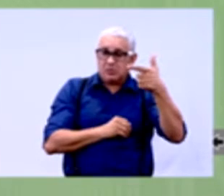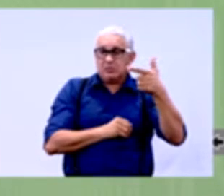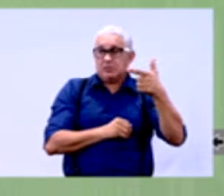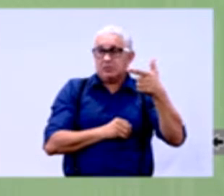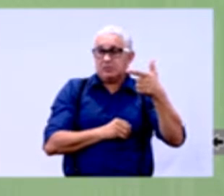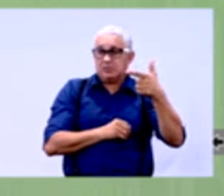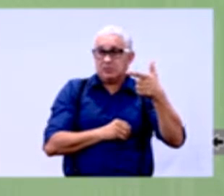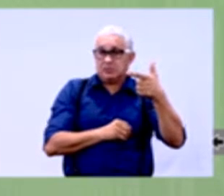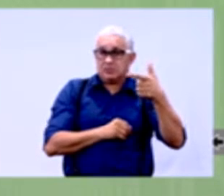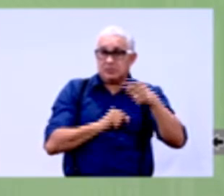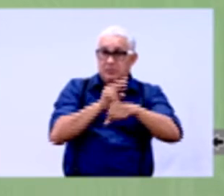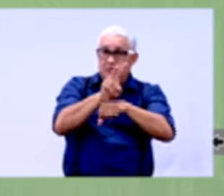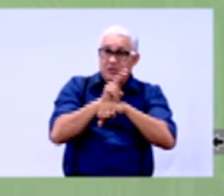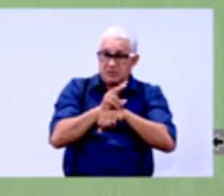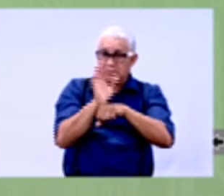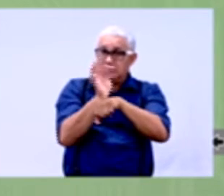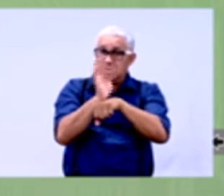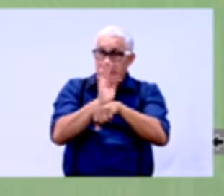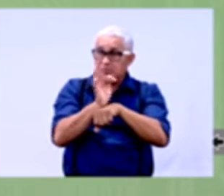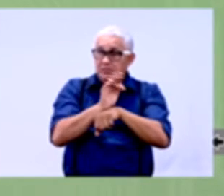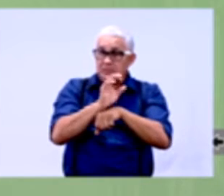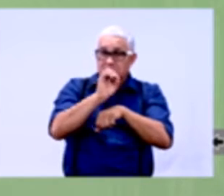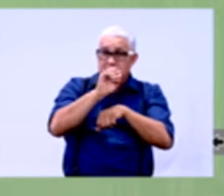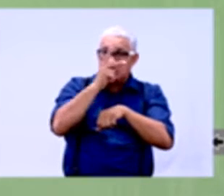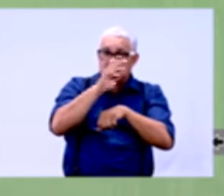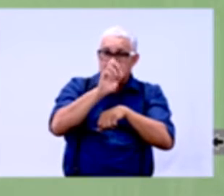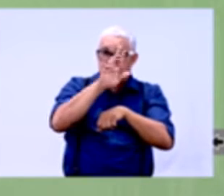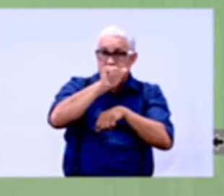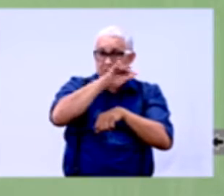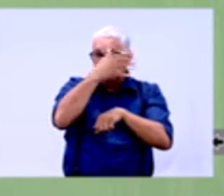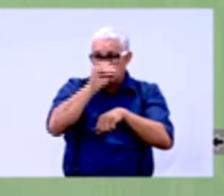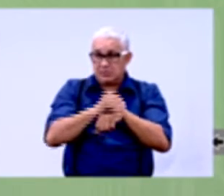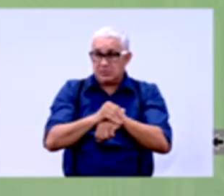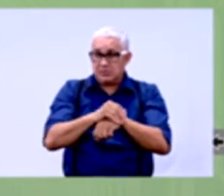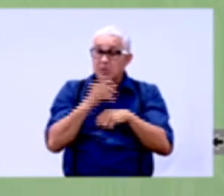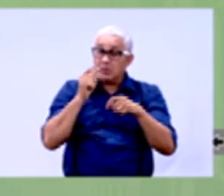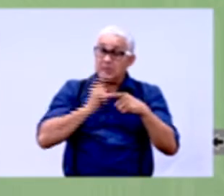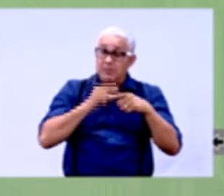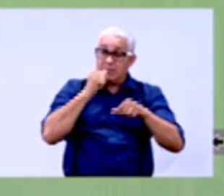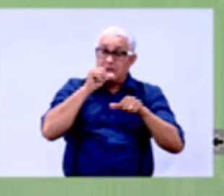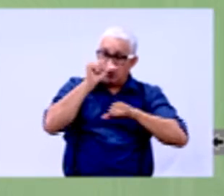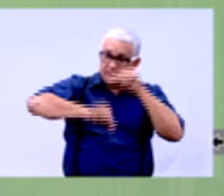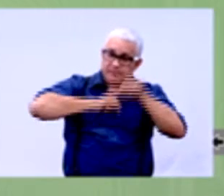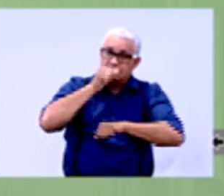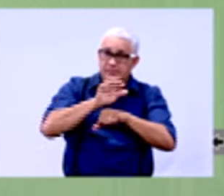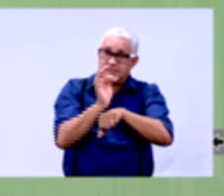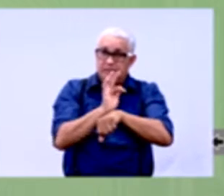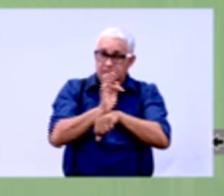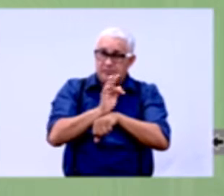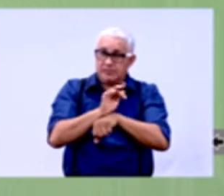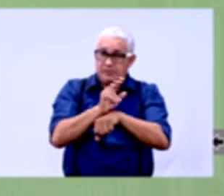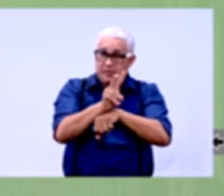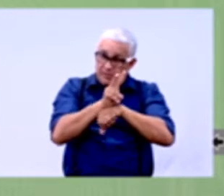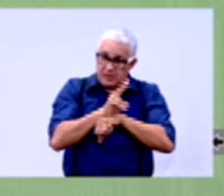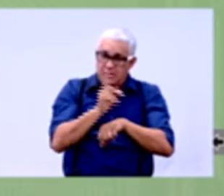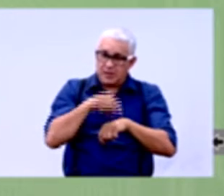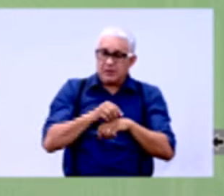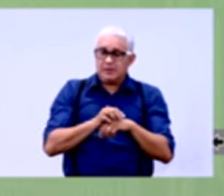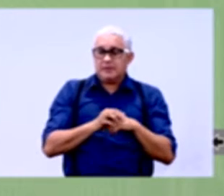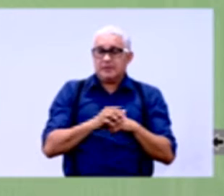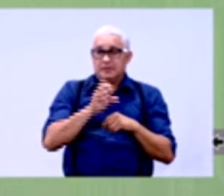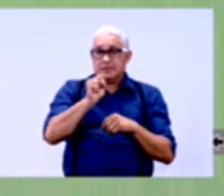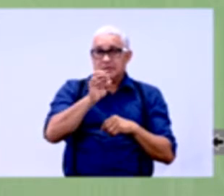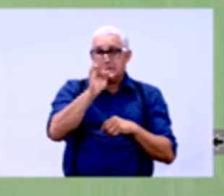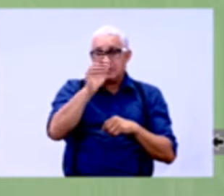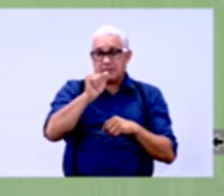o método empresta filme, esse aqui de operação, porque vai mudar o estado da informação, porque vai ter que trocar esse filme para emprestado, né, o status dele.